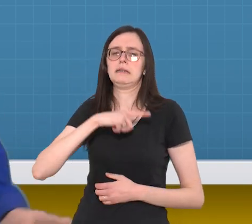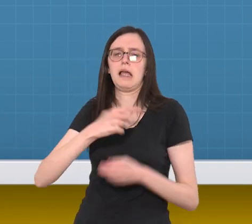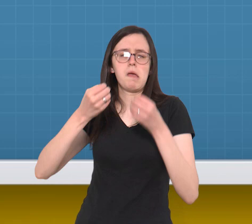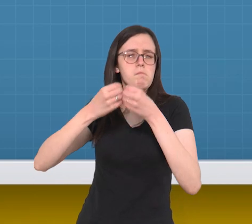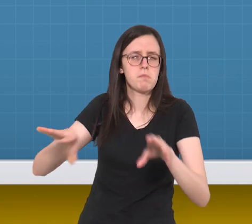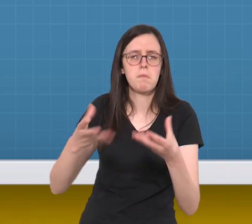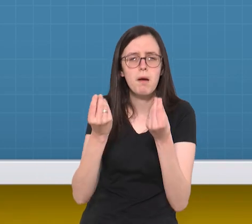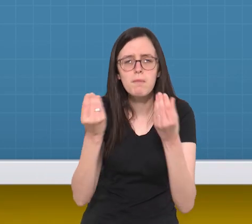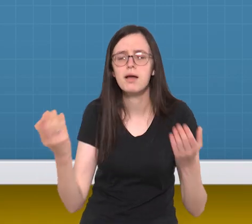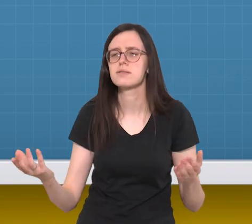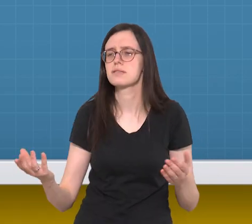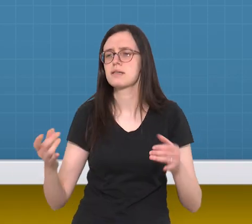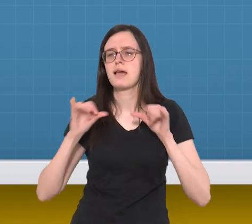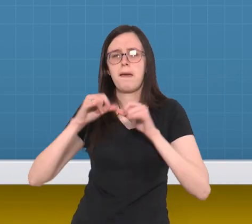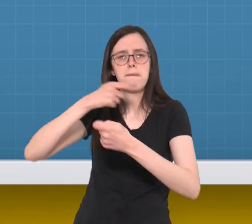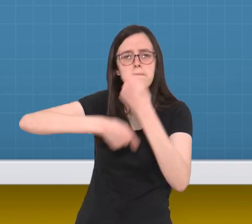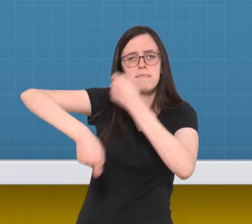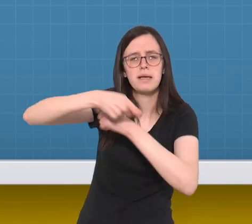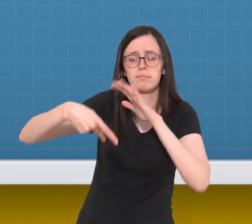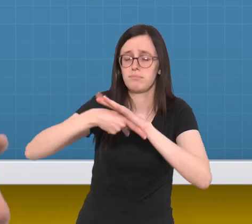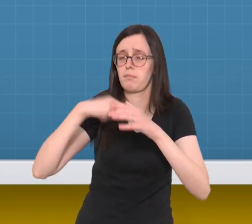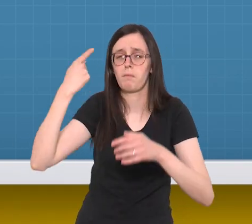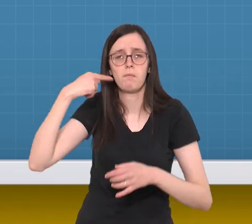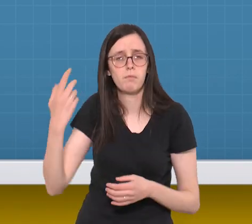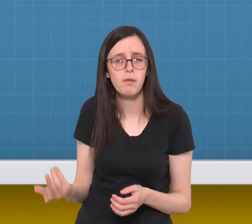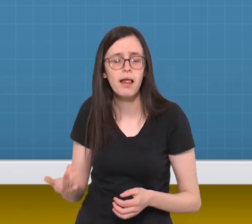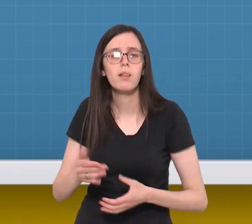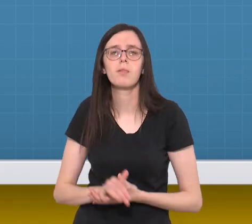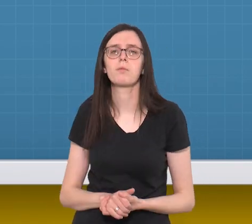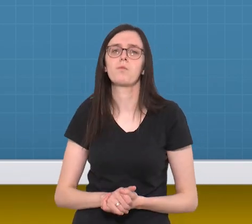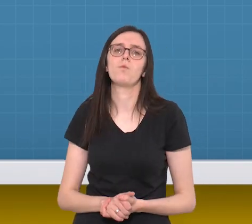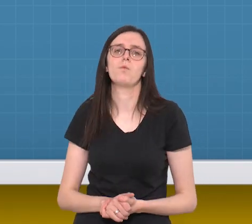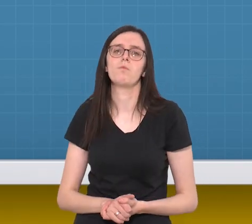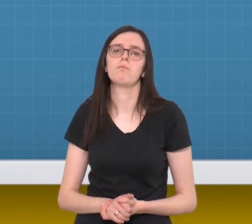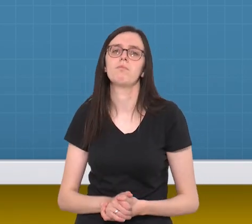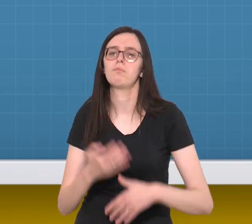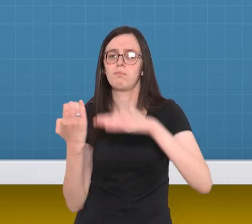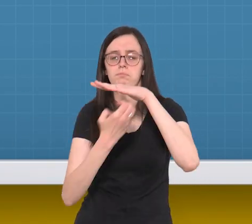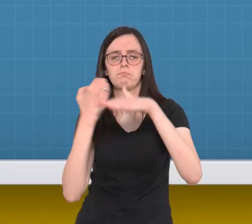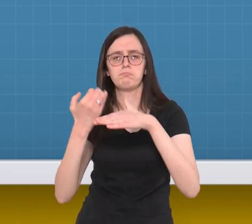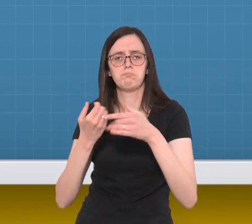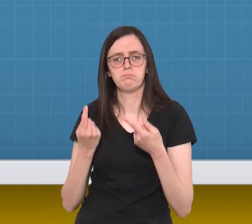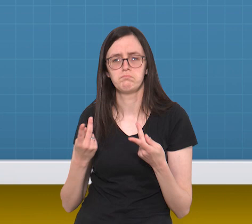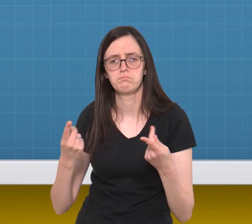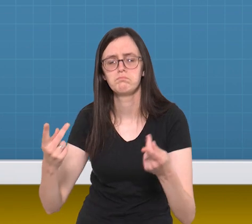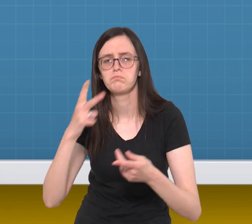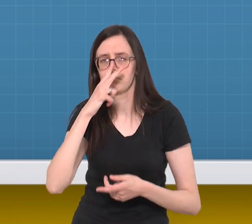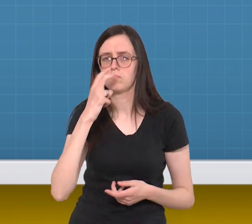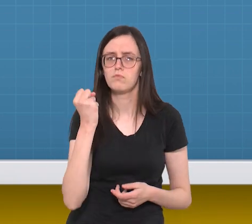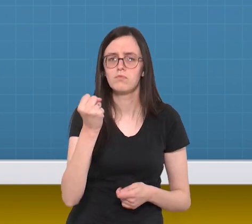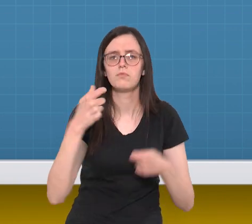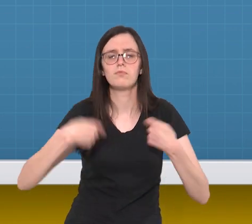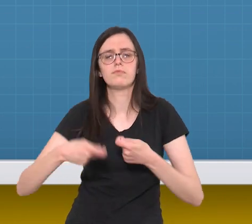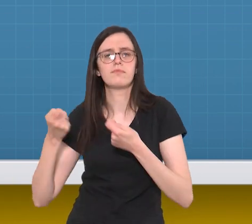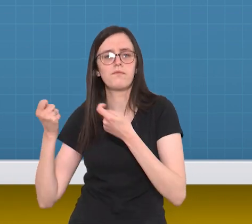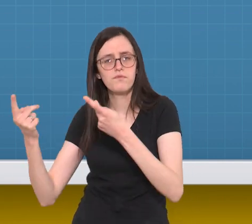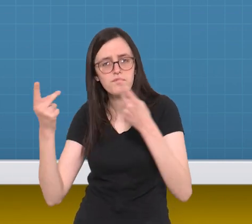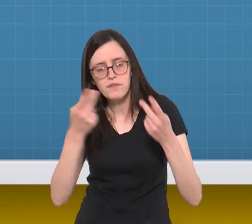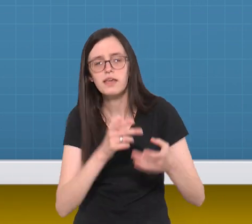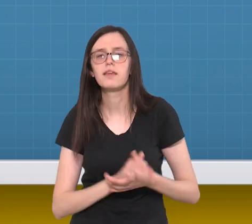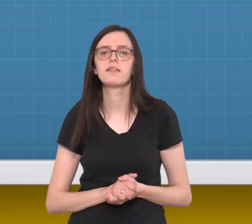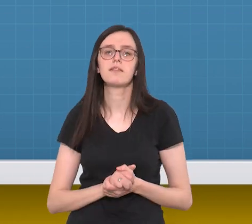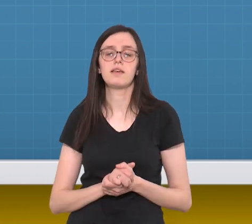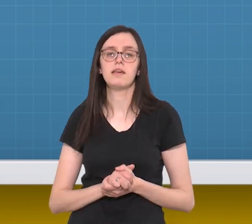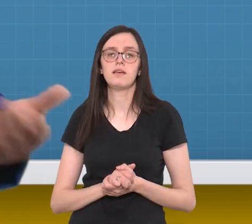grandes prejuízos, o mercado financeiro ficou maluco, né? Empresas sólidas, fortes, tiveram que ser